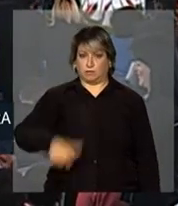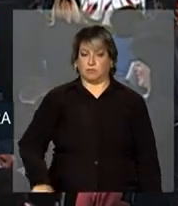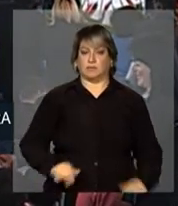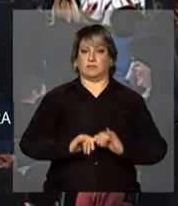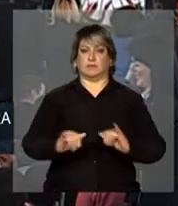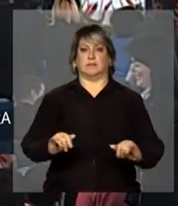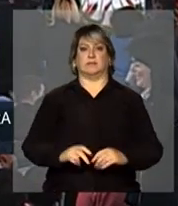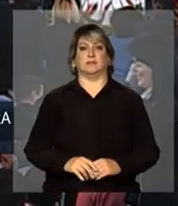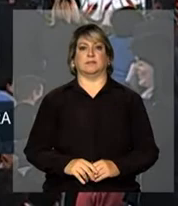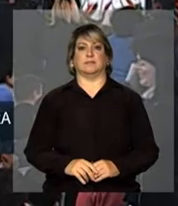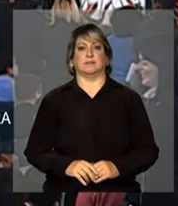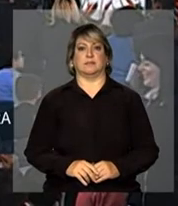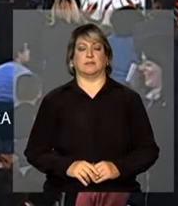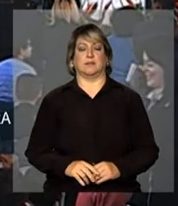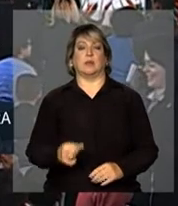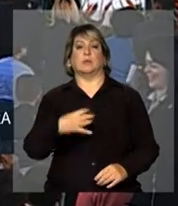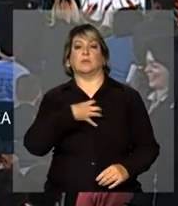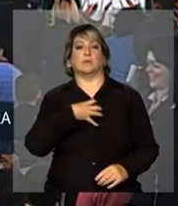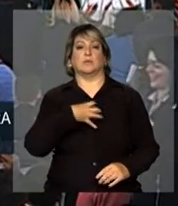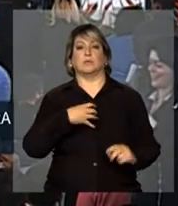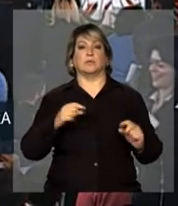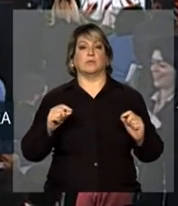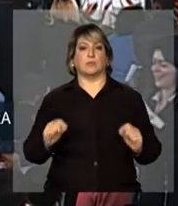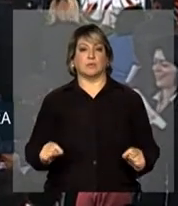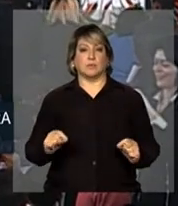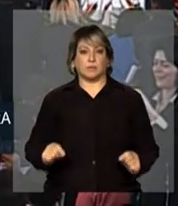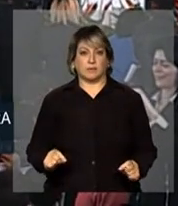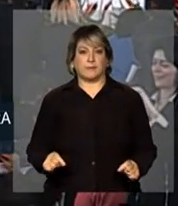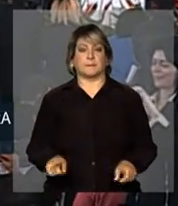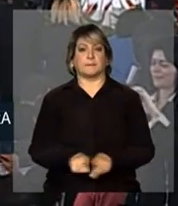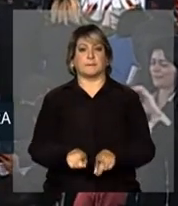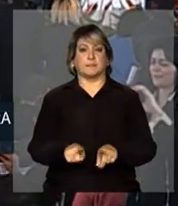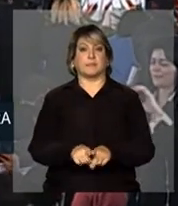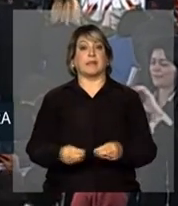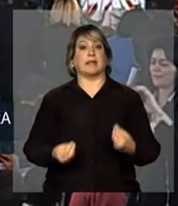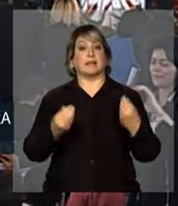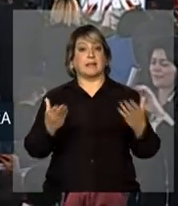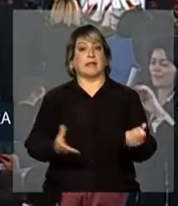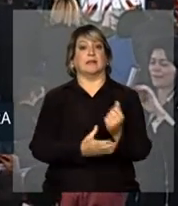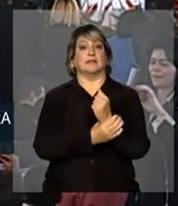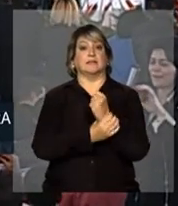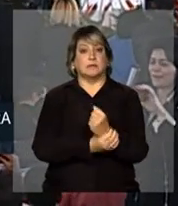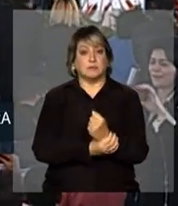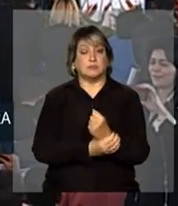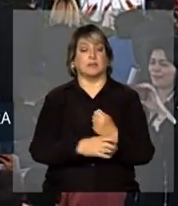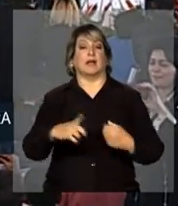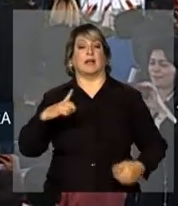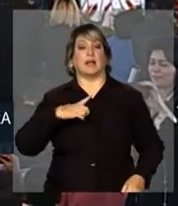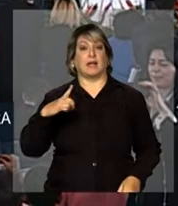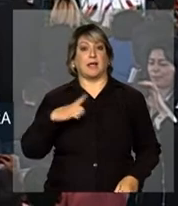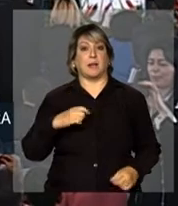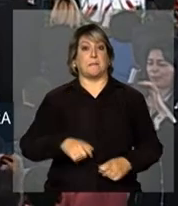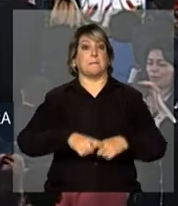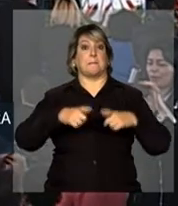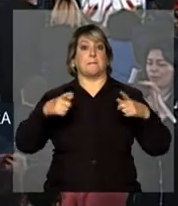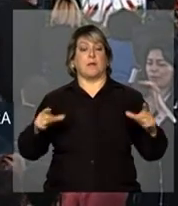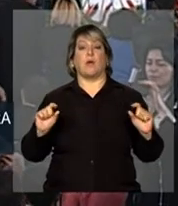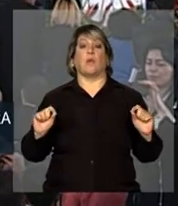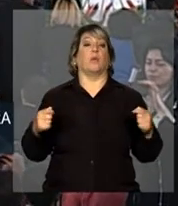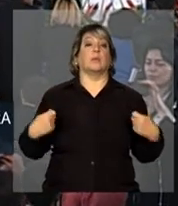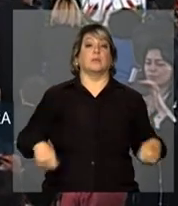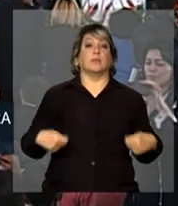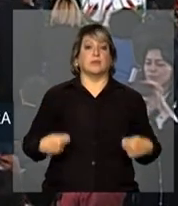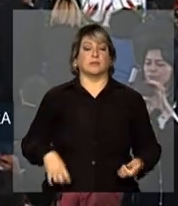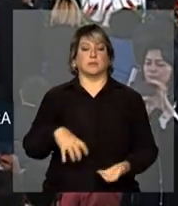enfatizar, com o sentido de também assegurar que haja maior demanda